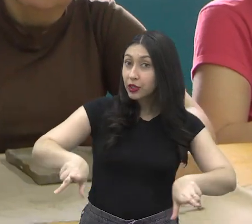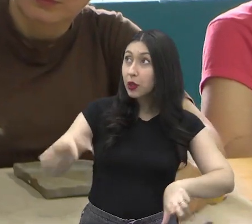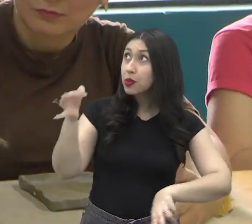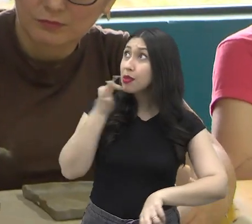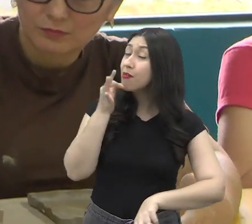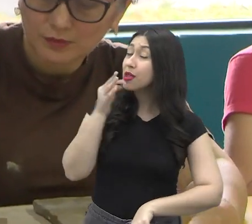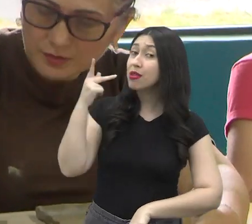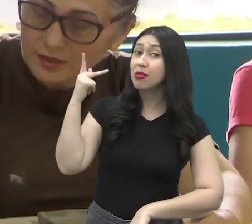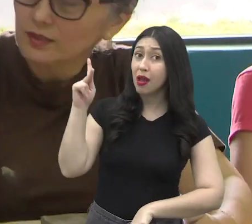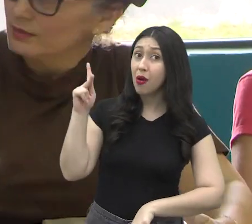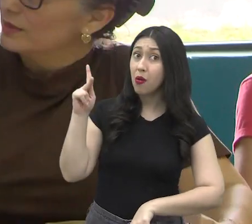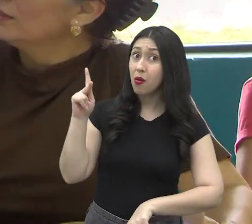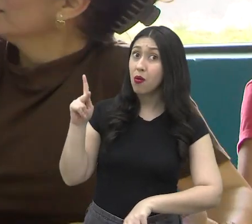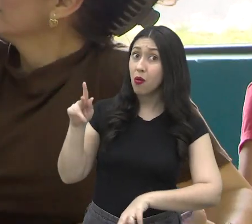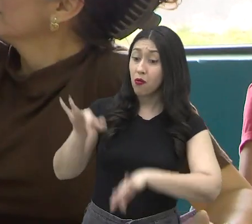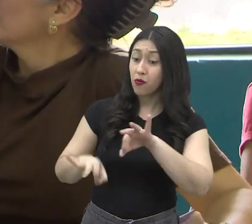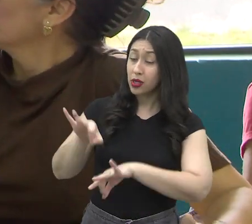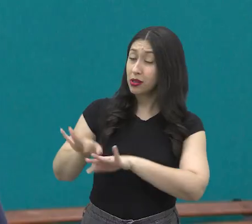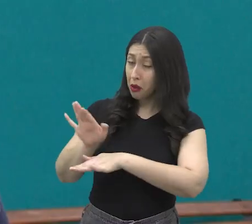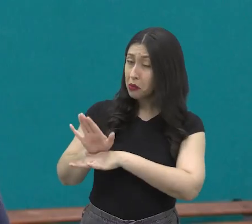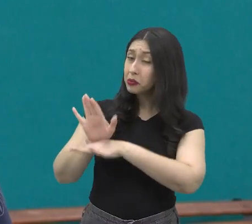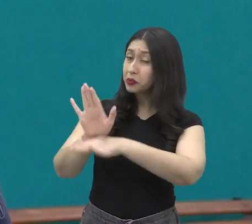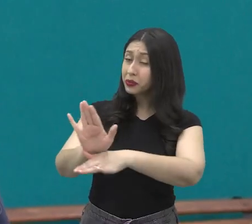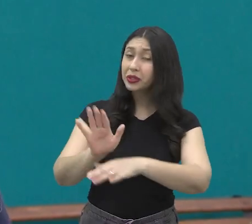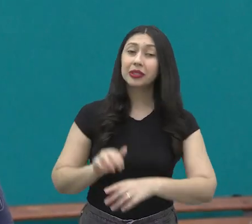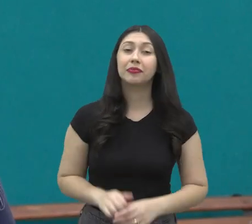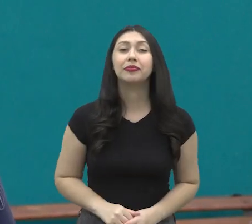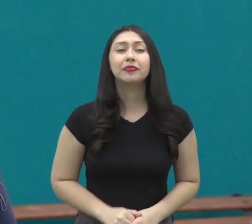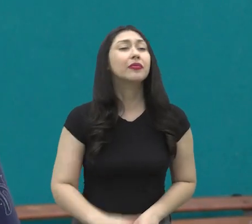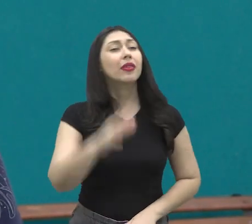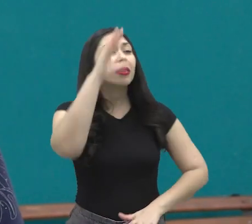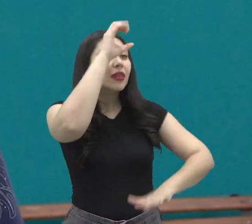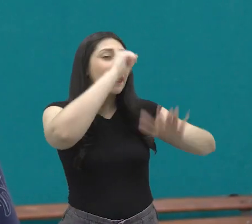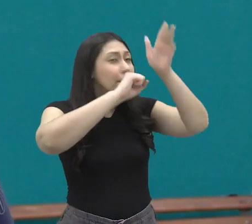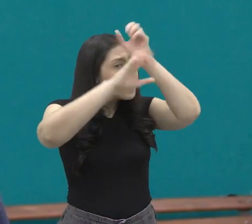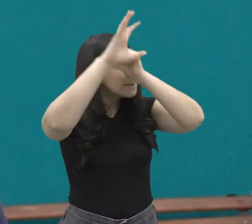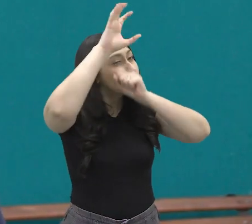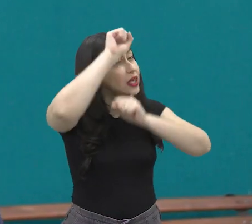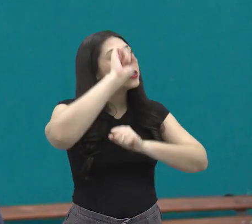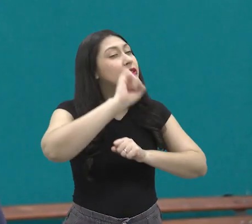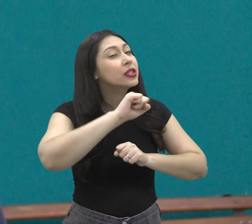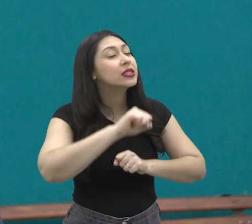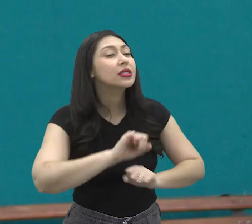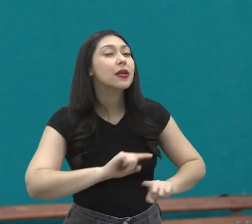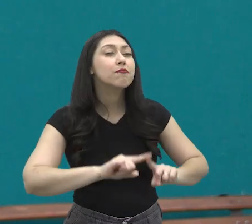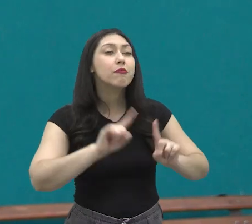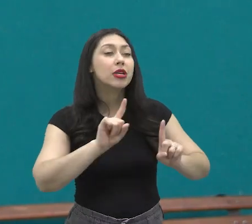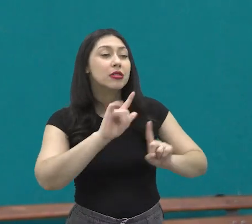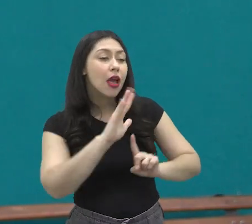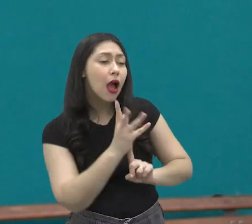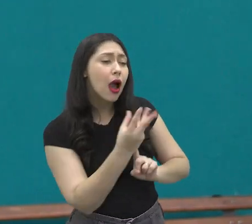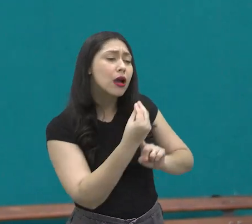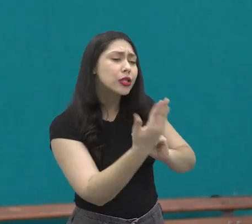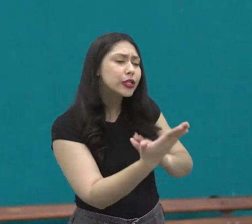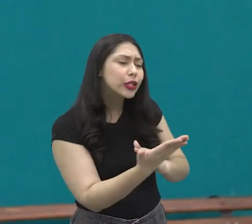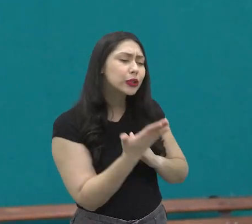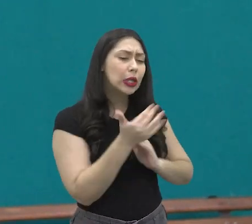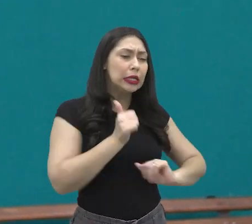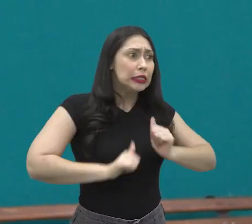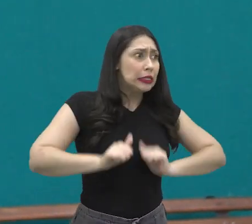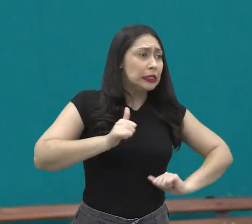podem proporcionar vários benefícios. Além de aprender, a arte ela trabalha outras questões, assim,